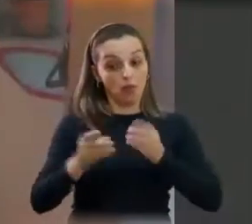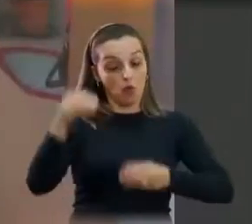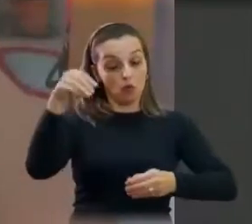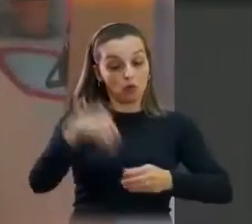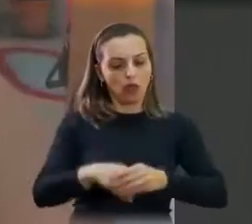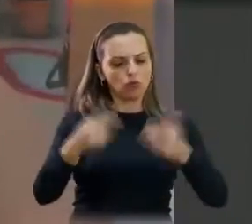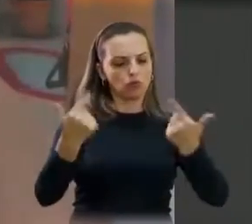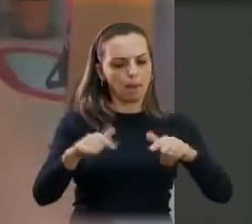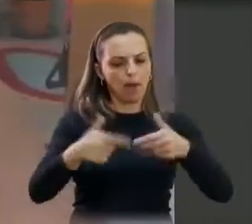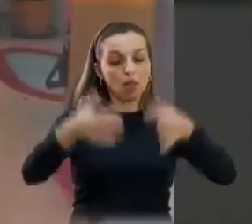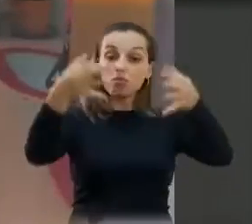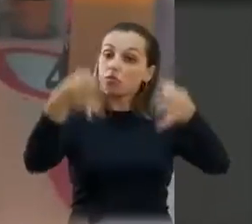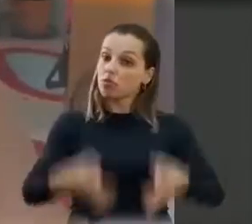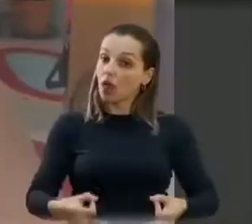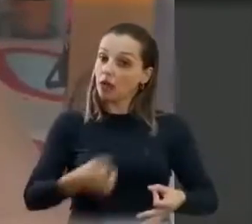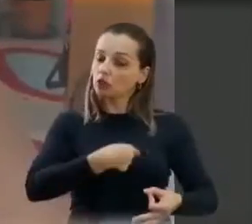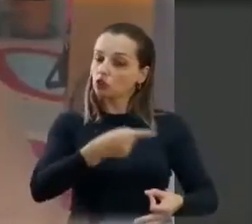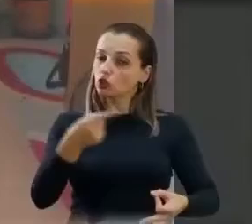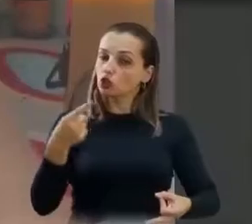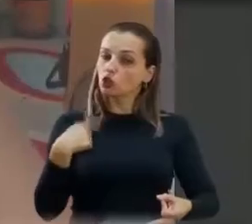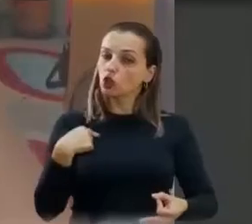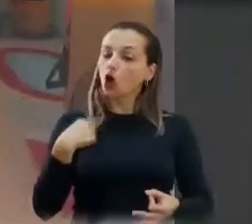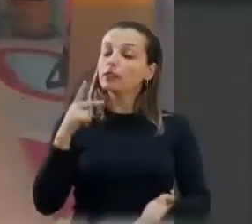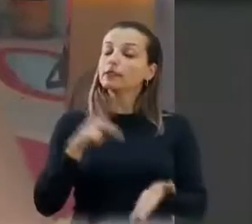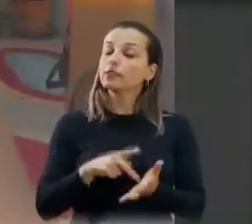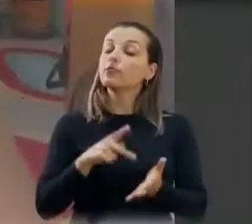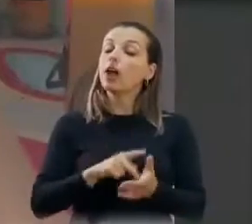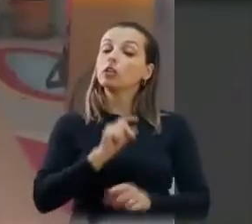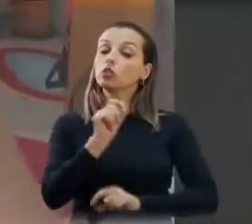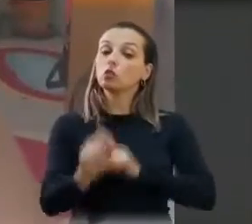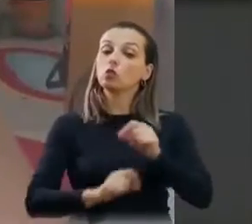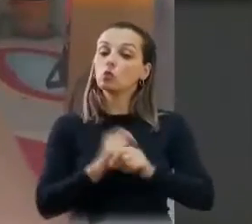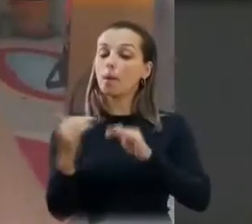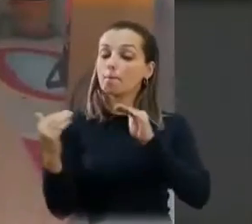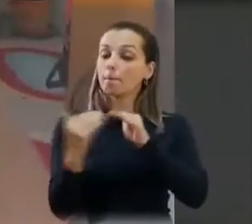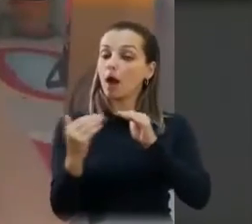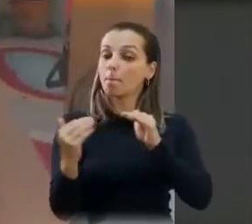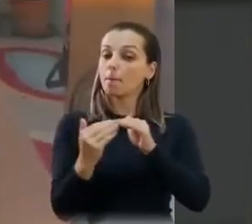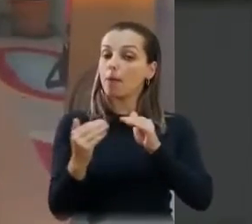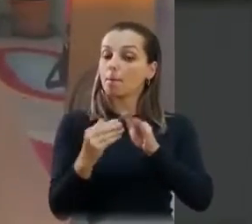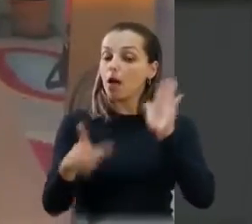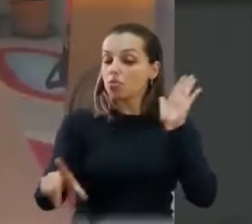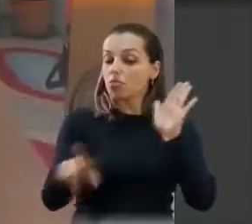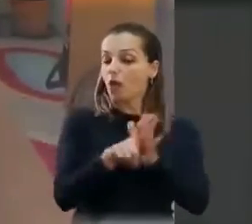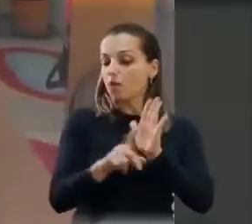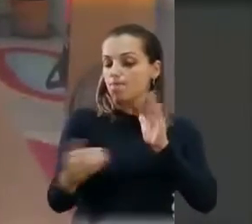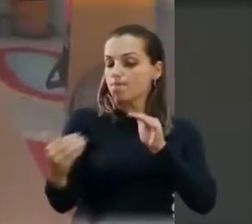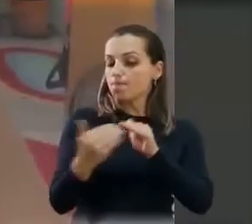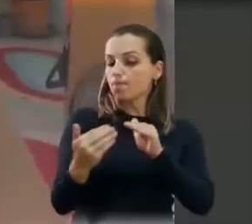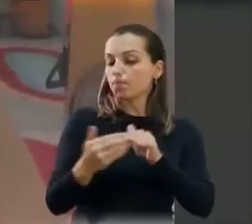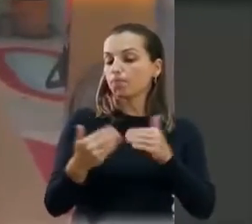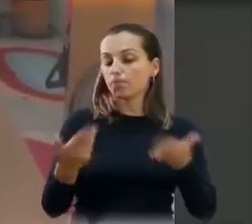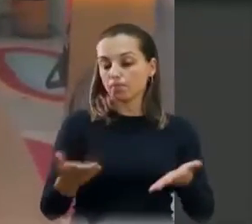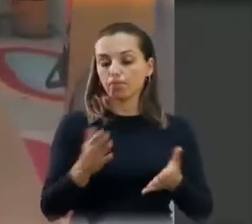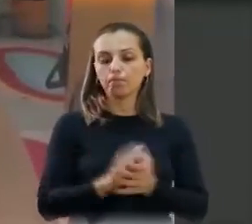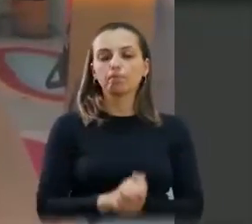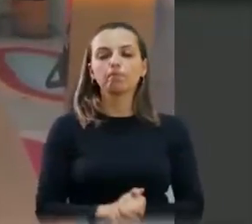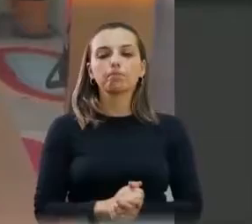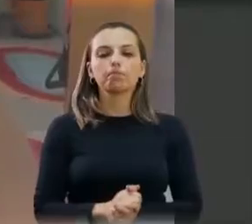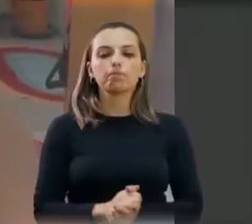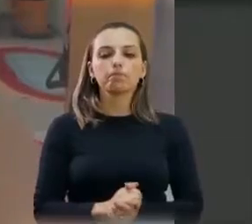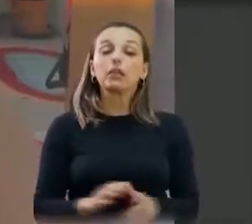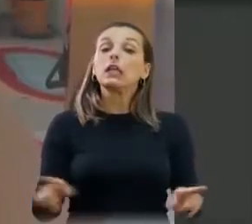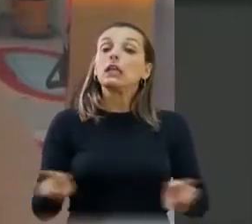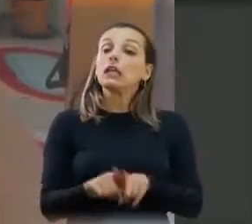não fazemos isso. Nós nos colocamos única e exclusivamente de acordo com o que a lei prevê. Esta é outra questão.